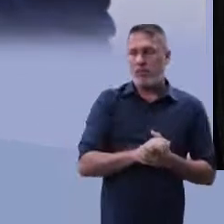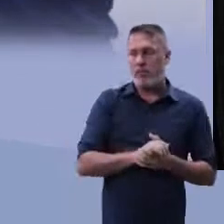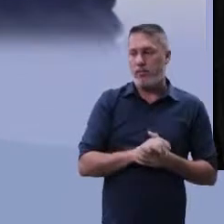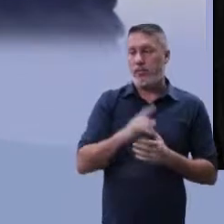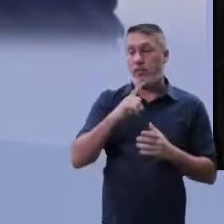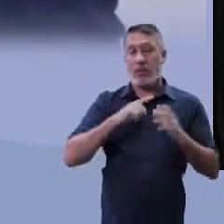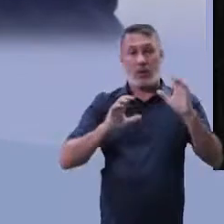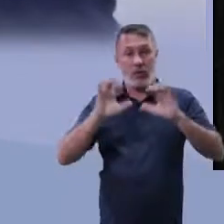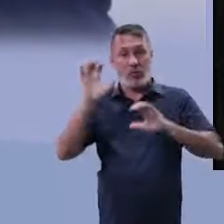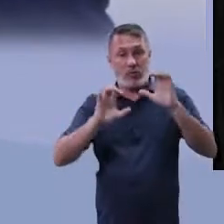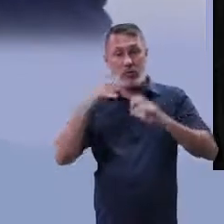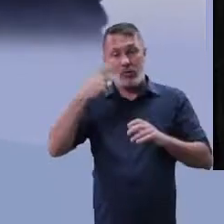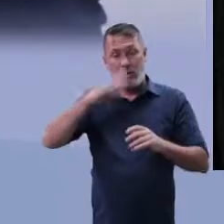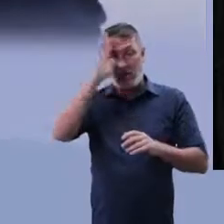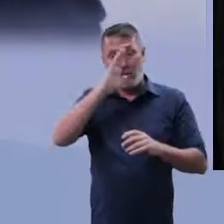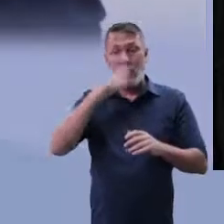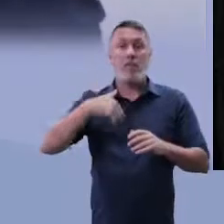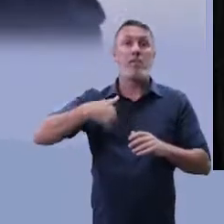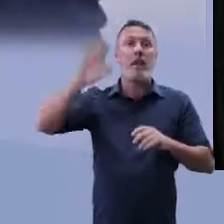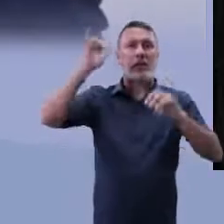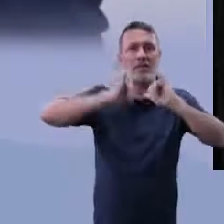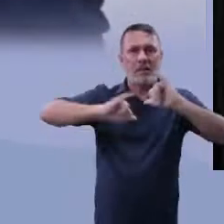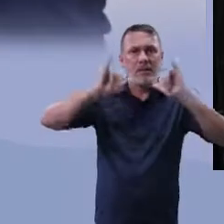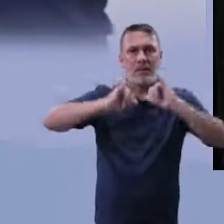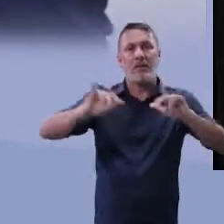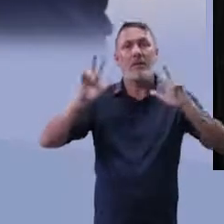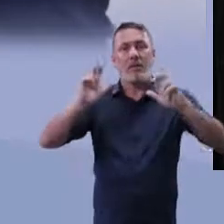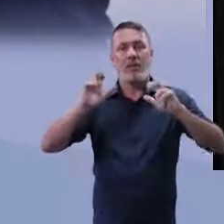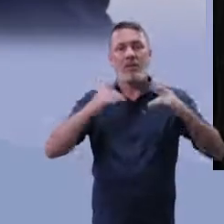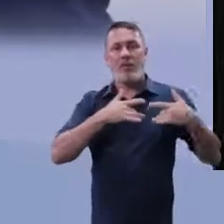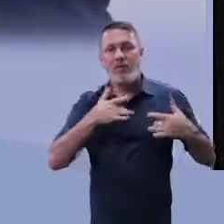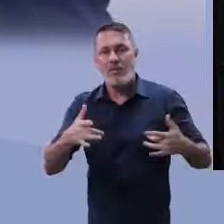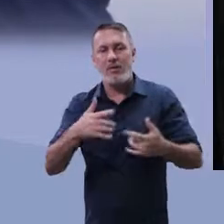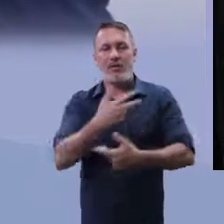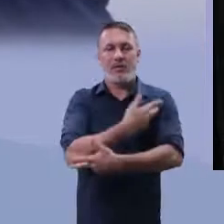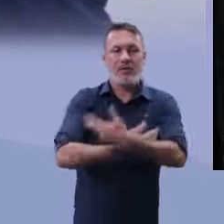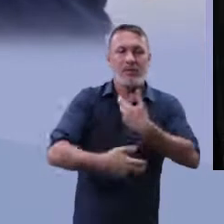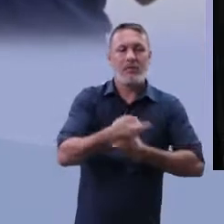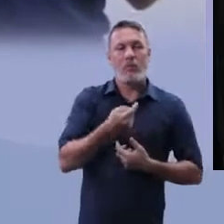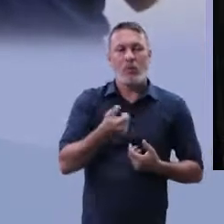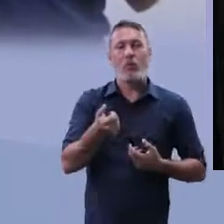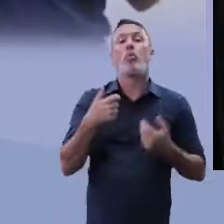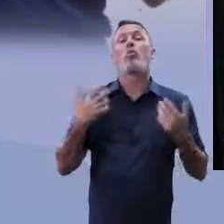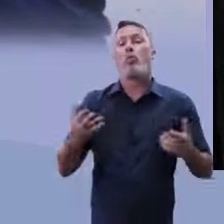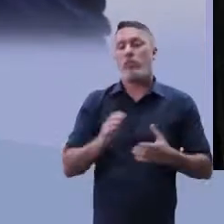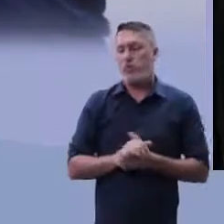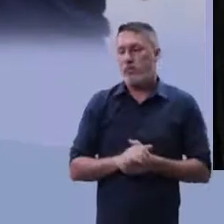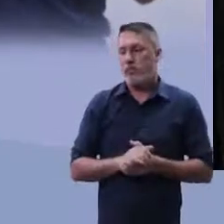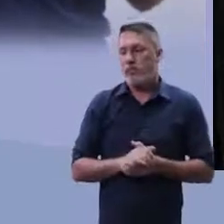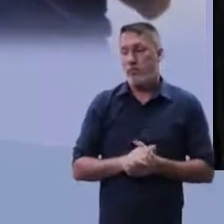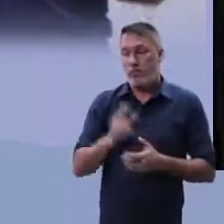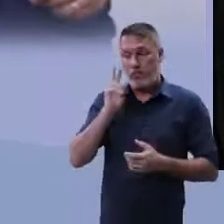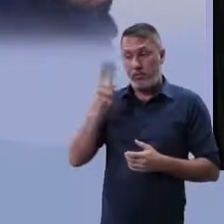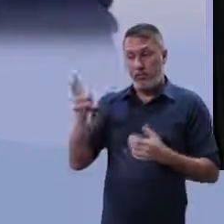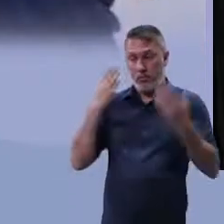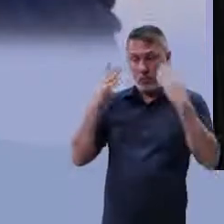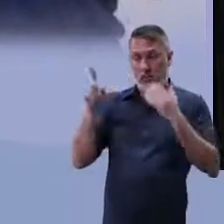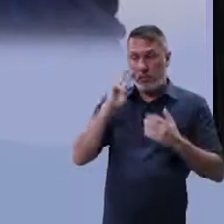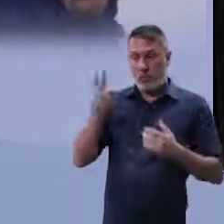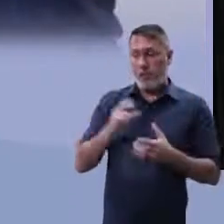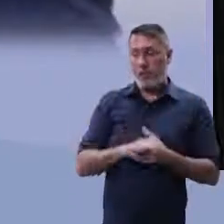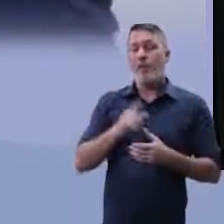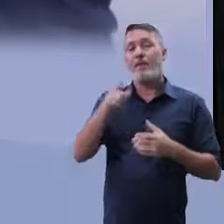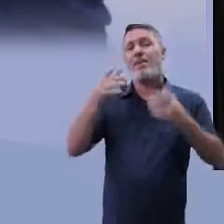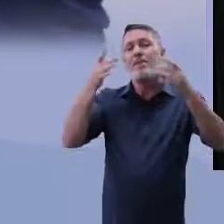do país. As regiões brasileiras onde foram intensificadas as campanhas na época são, vamos